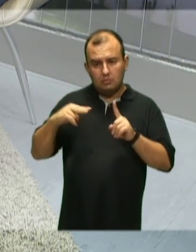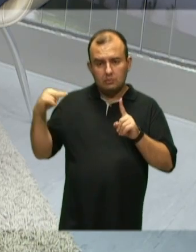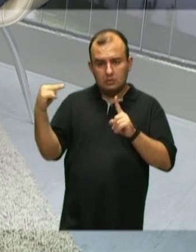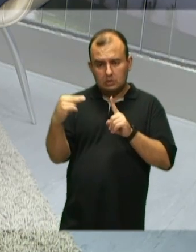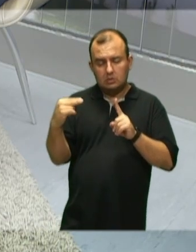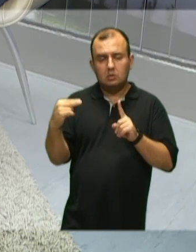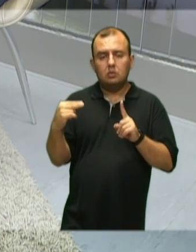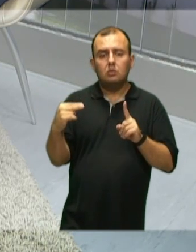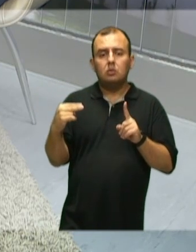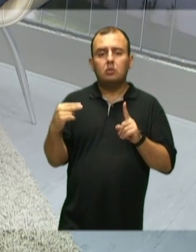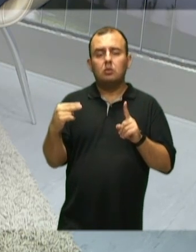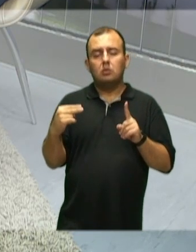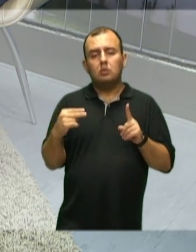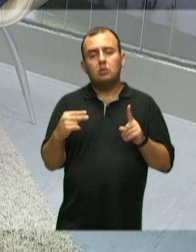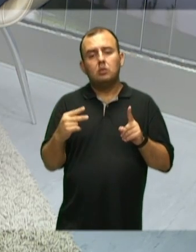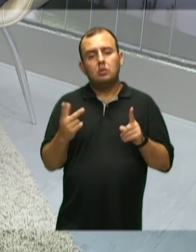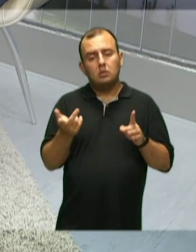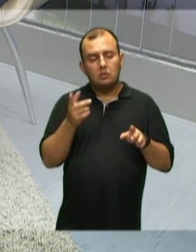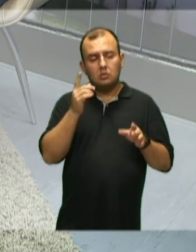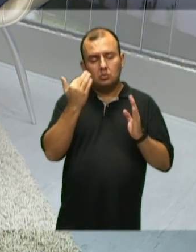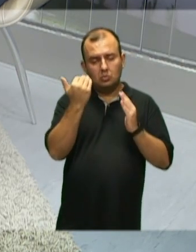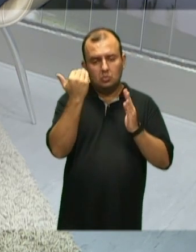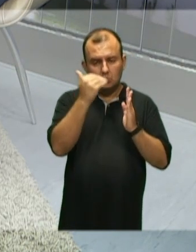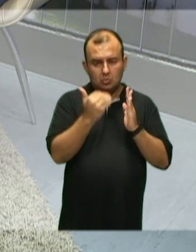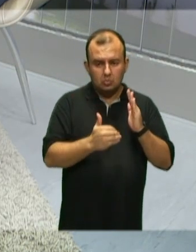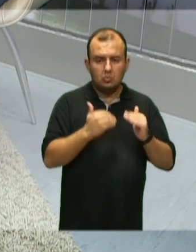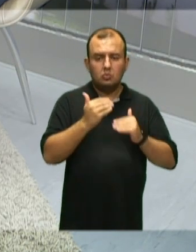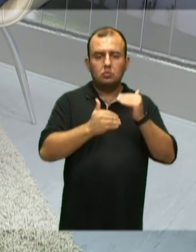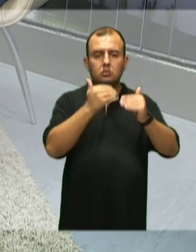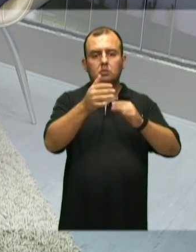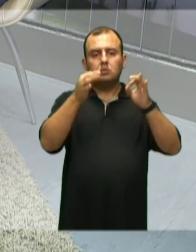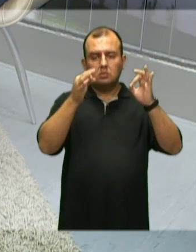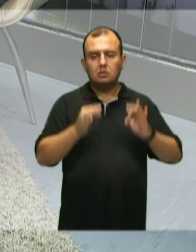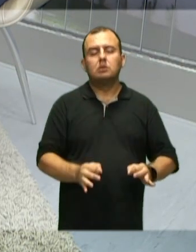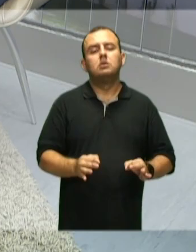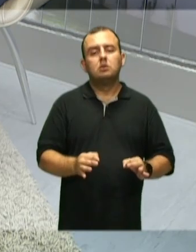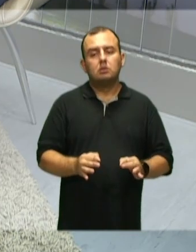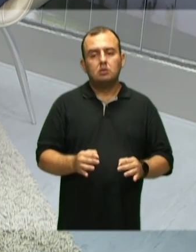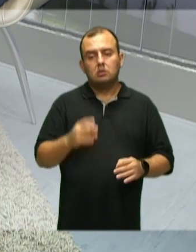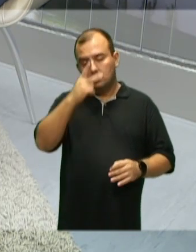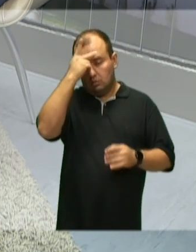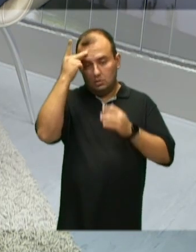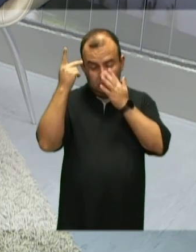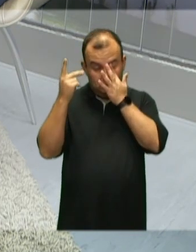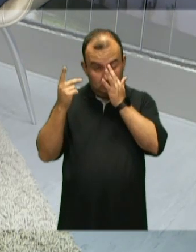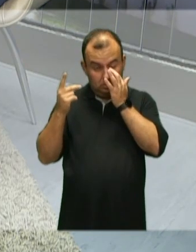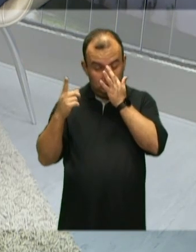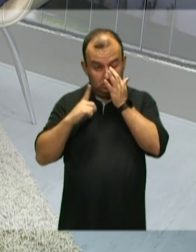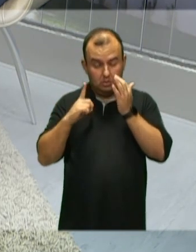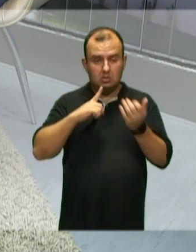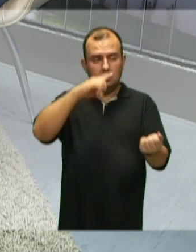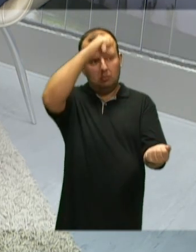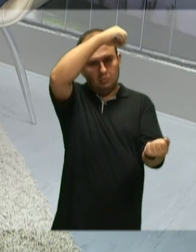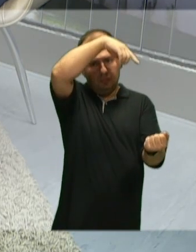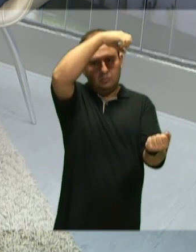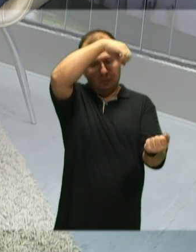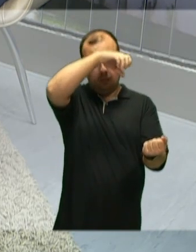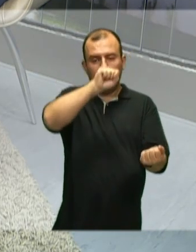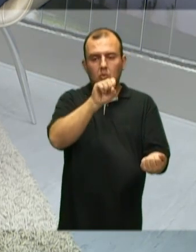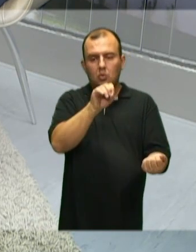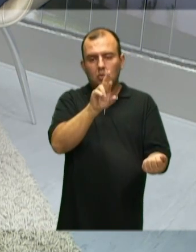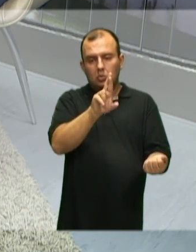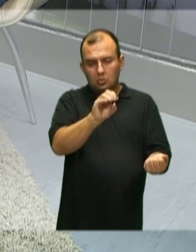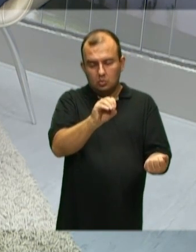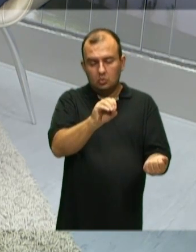todo o escoamento pelo protocolo e pelo procedimento correto e a pessoa já recebe o soro já recebe Ela não